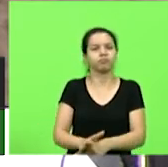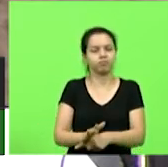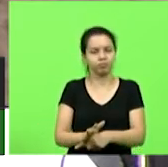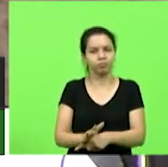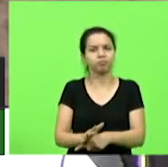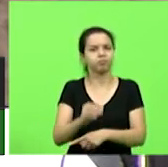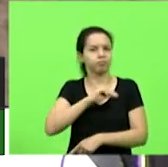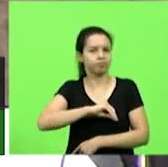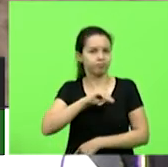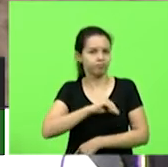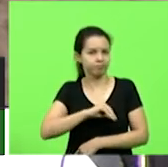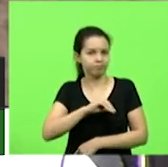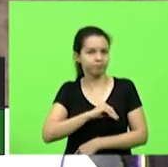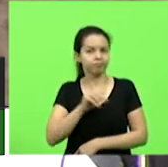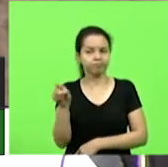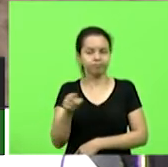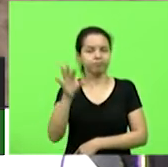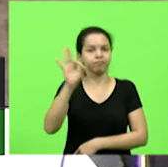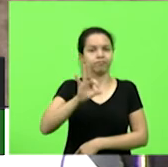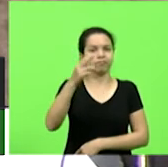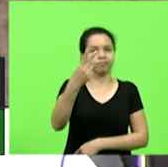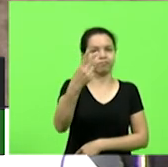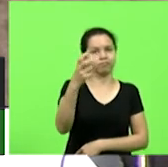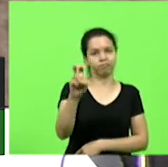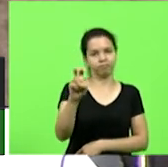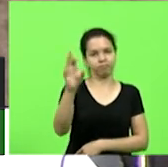sua porcentagem de 25%,